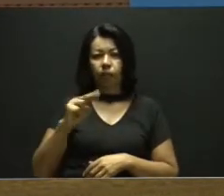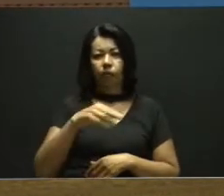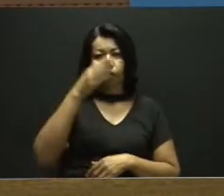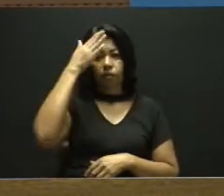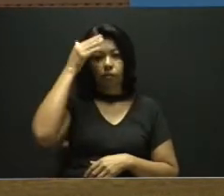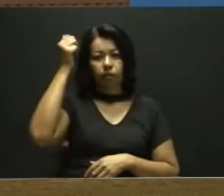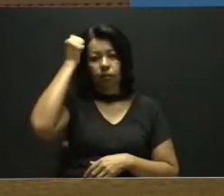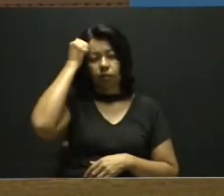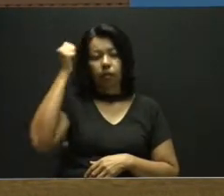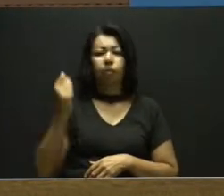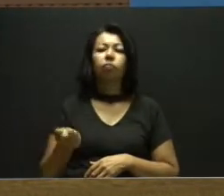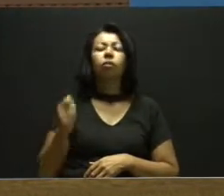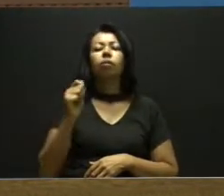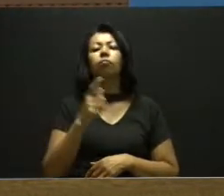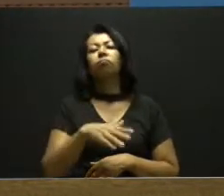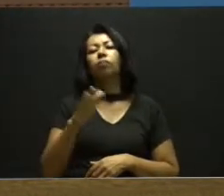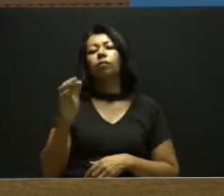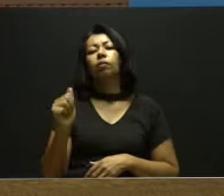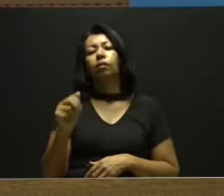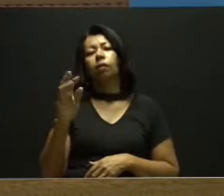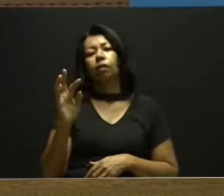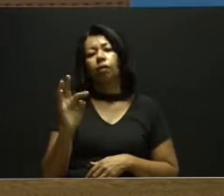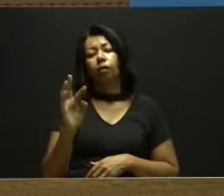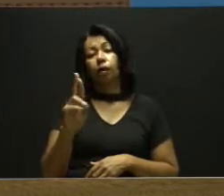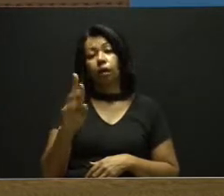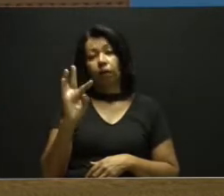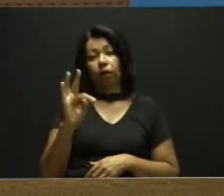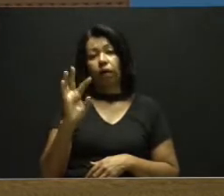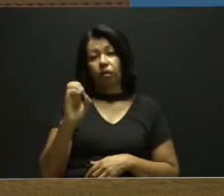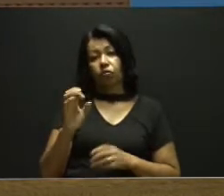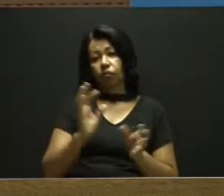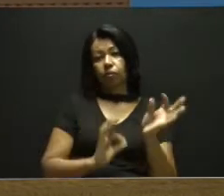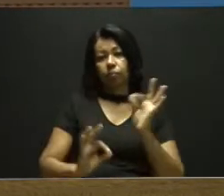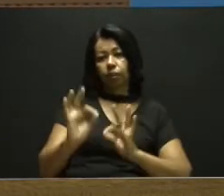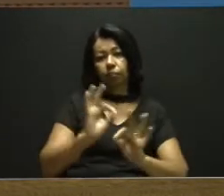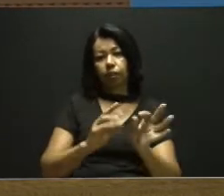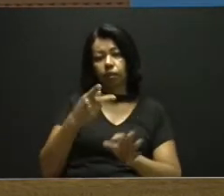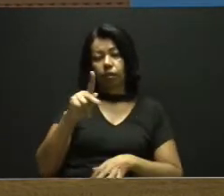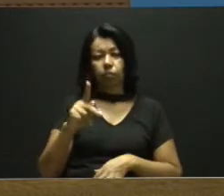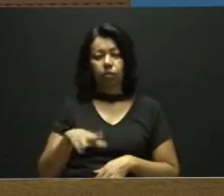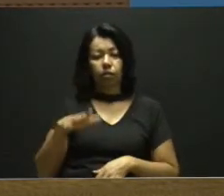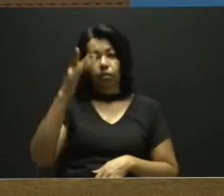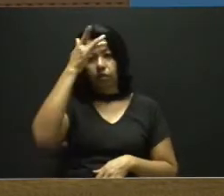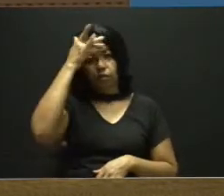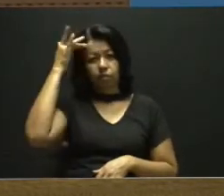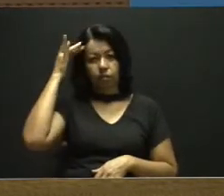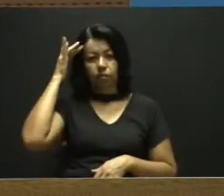que no universo da arte eu fui escolhida por essas pessoas